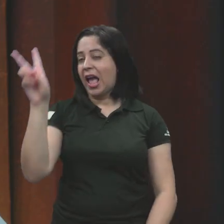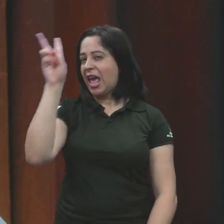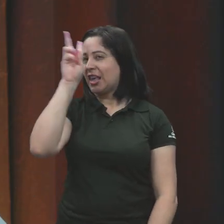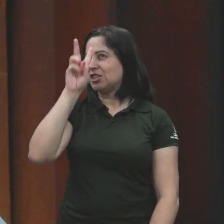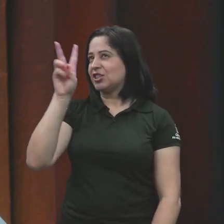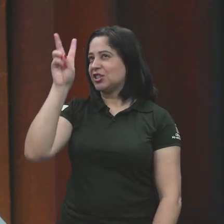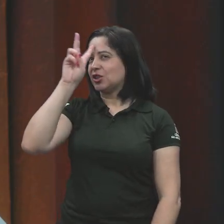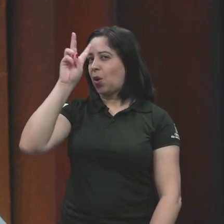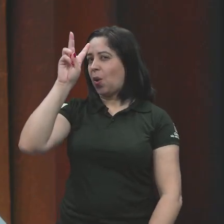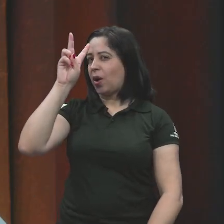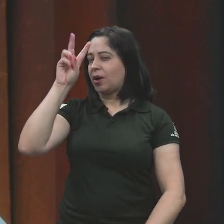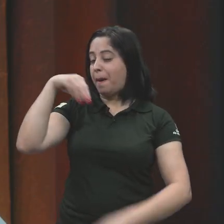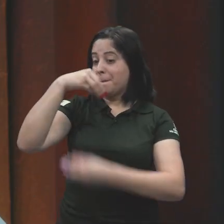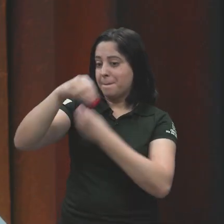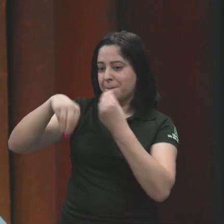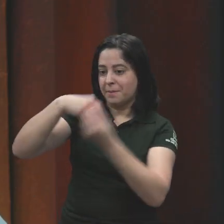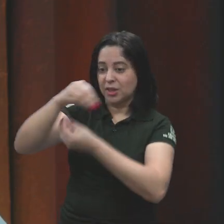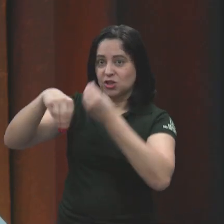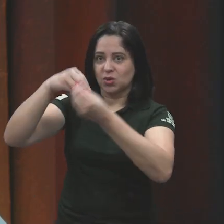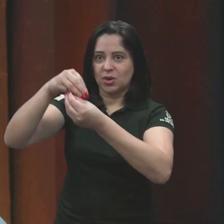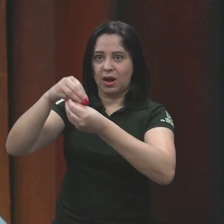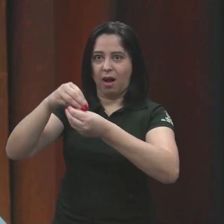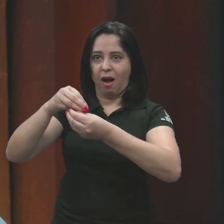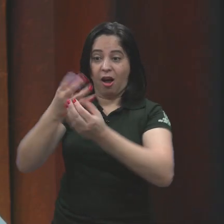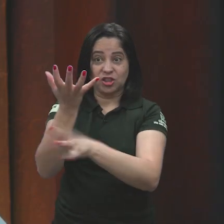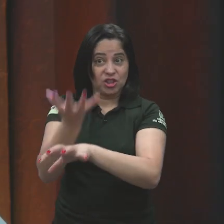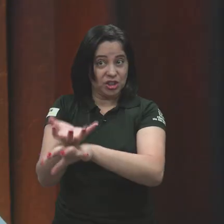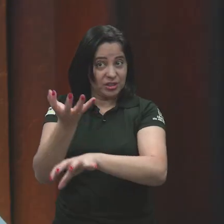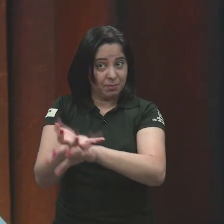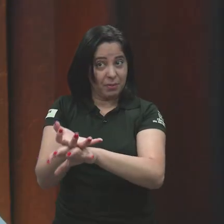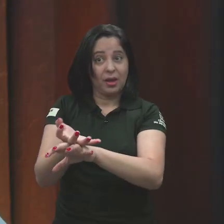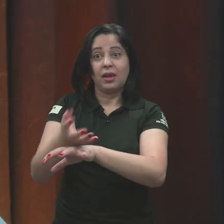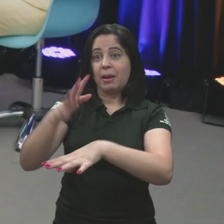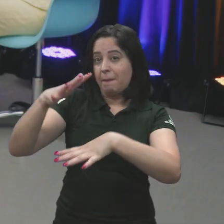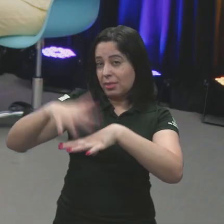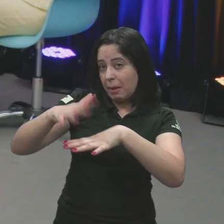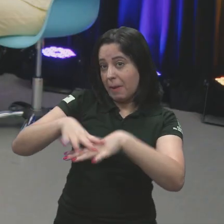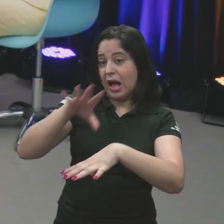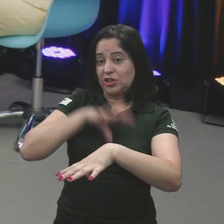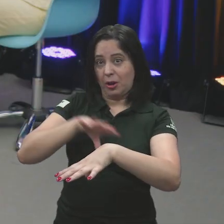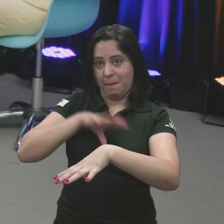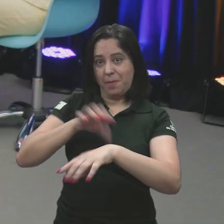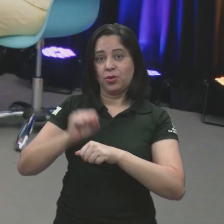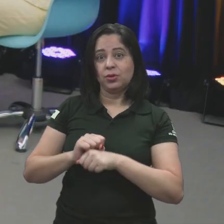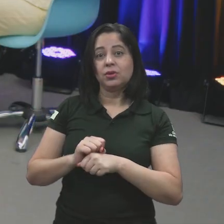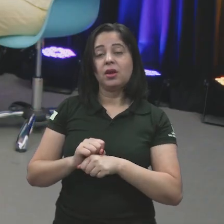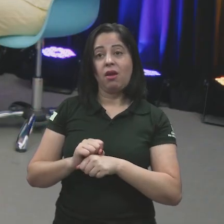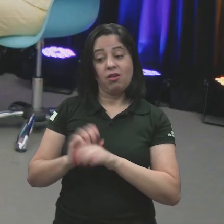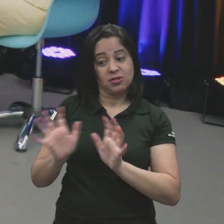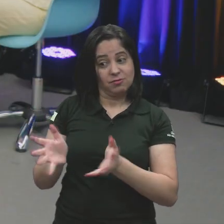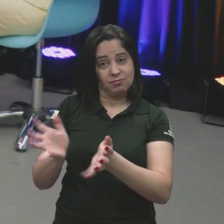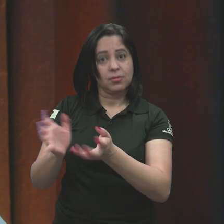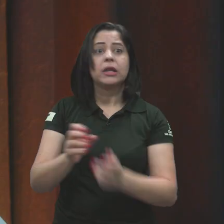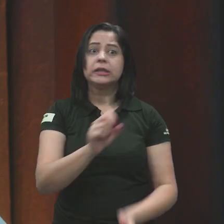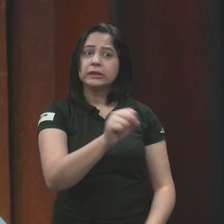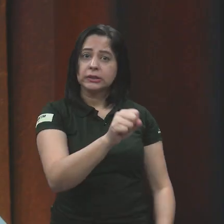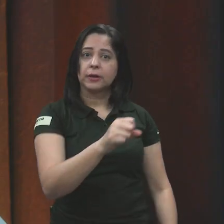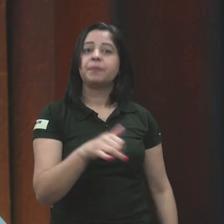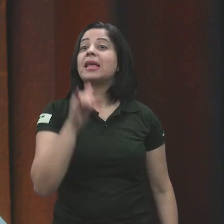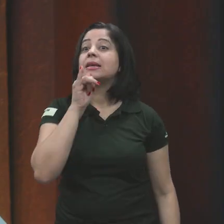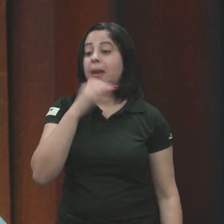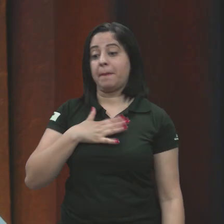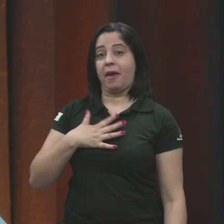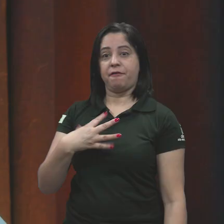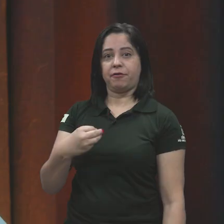ferramenta para instigar as crianças no processo educativo é um bom caminho. Sim, é né? ótimo, é um caminho... Isso é muito bom você falar mesmo, porque, por